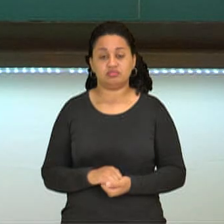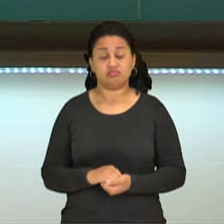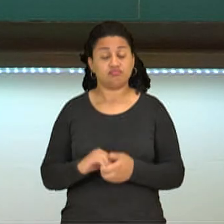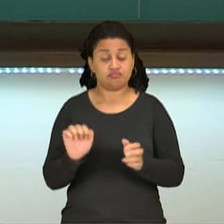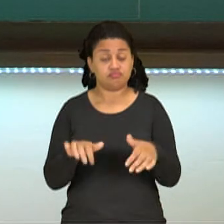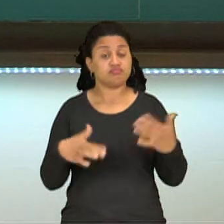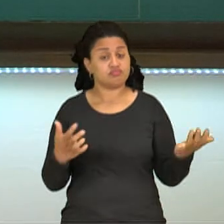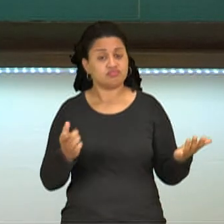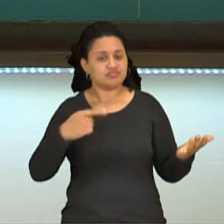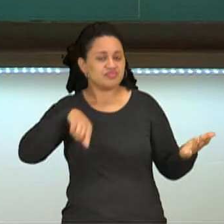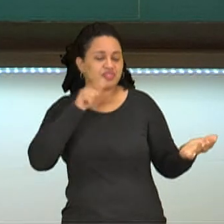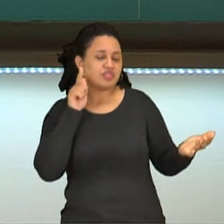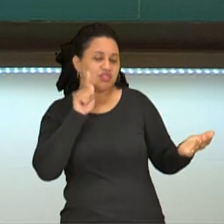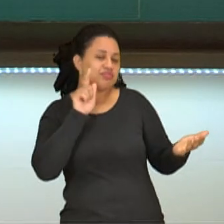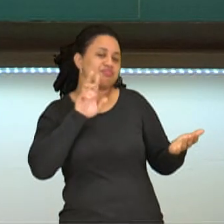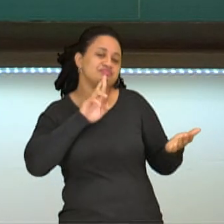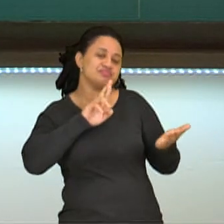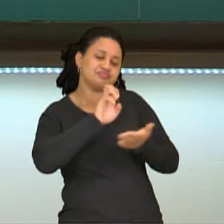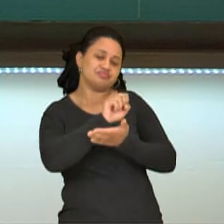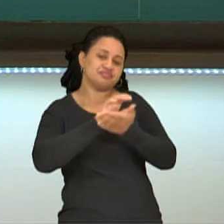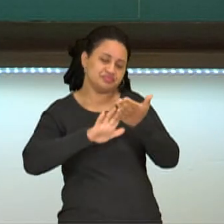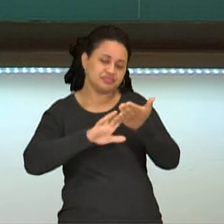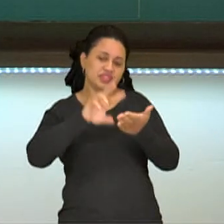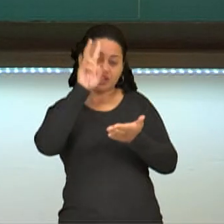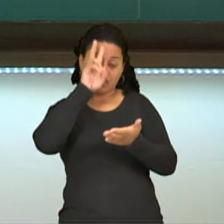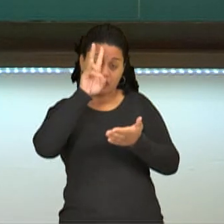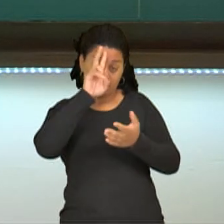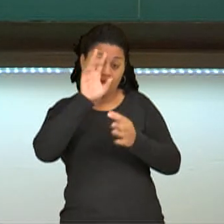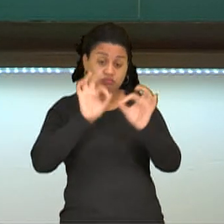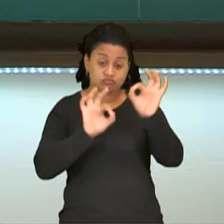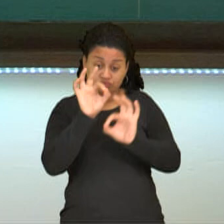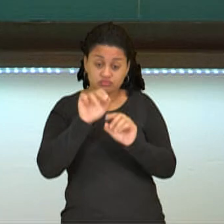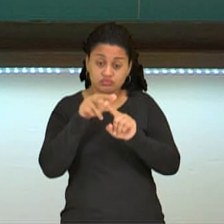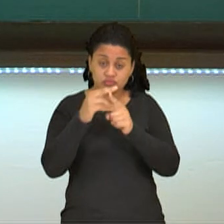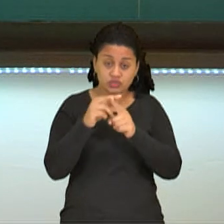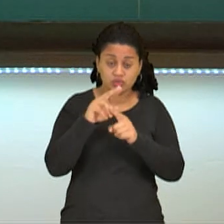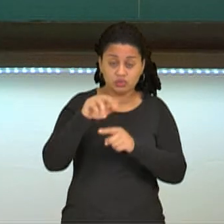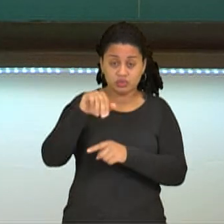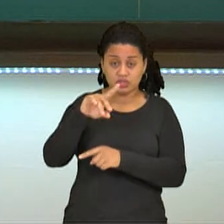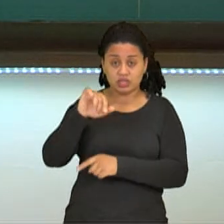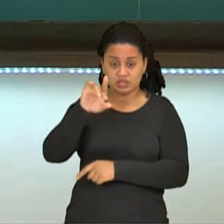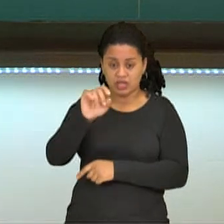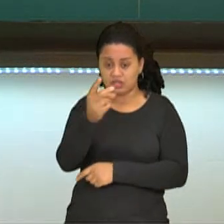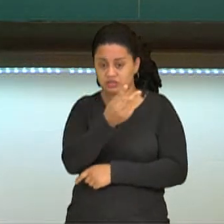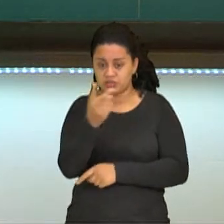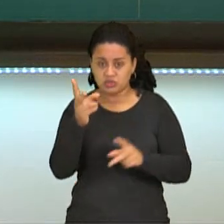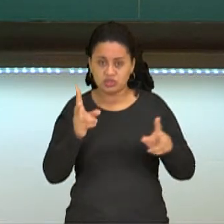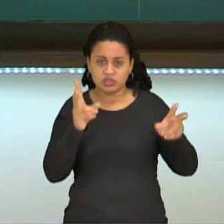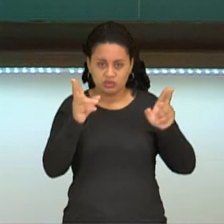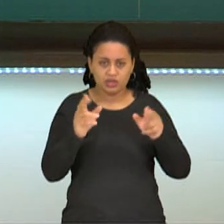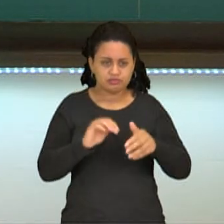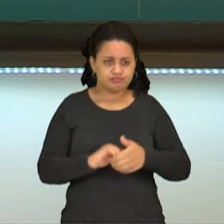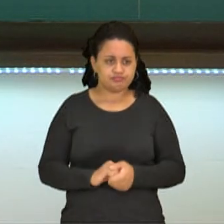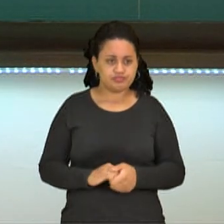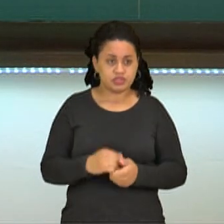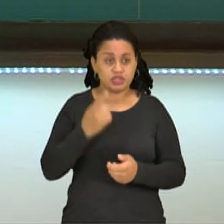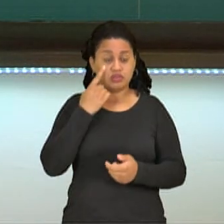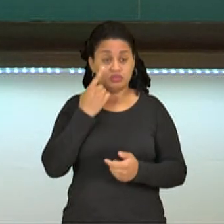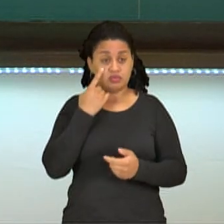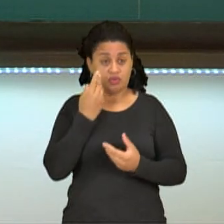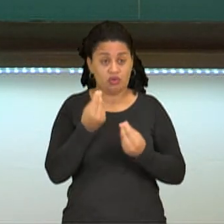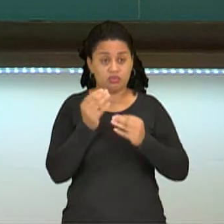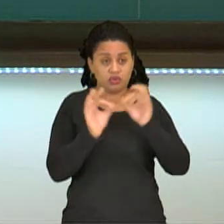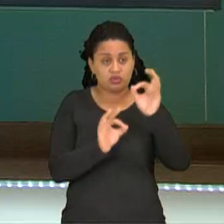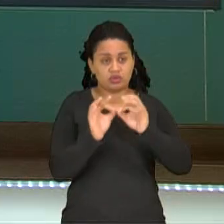E aí, galera, conseguiram resolver? Lembraram de trocar, de arrumar aquela unidade para ficar igual? Então vamos dar uma olhadinha aqui a